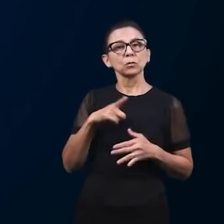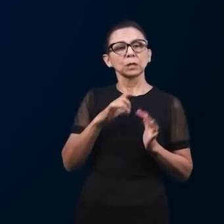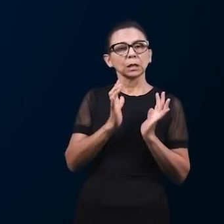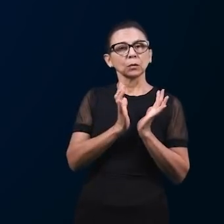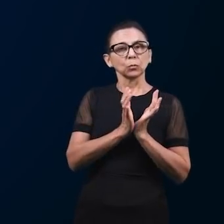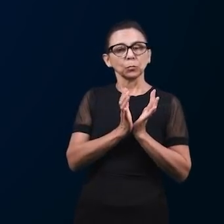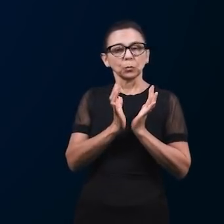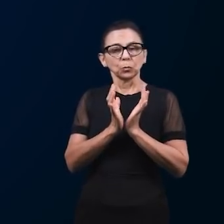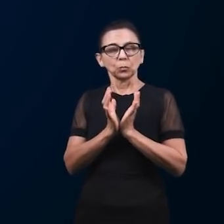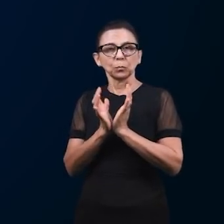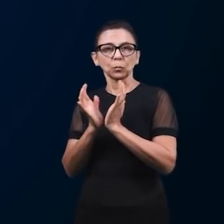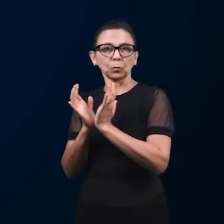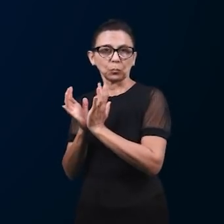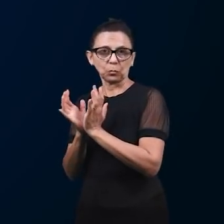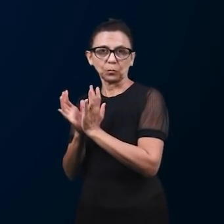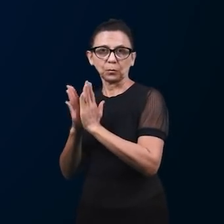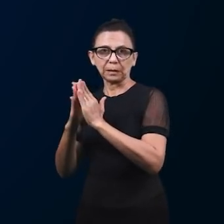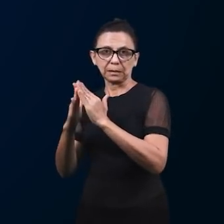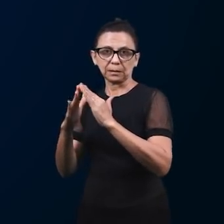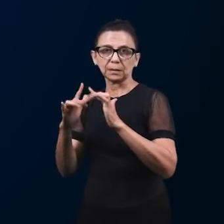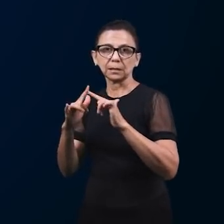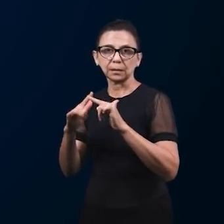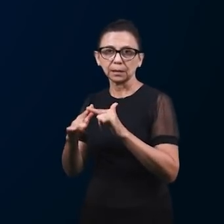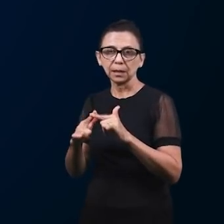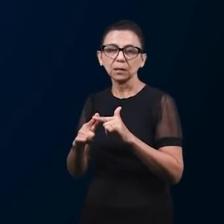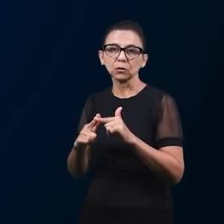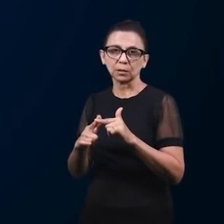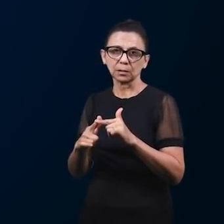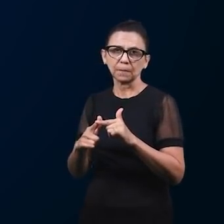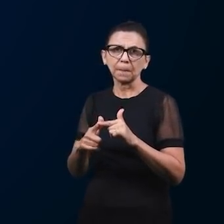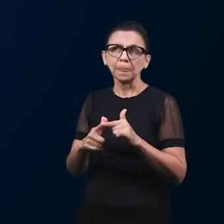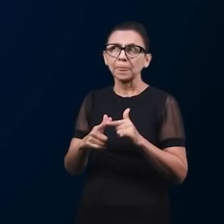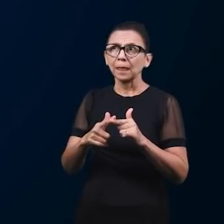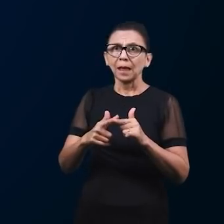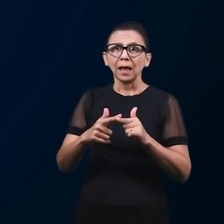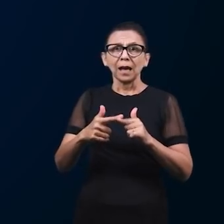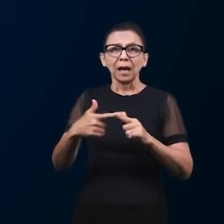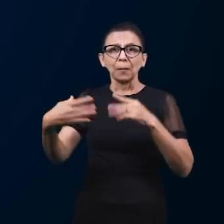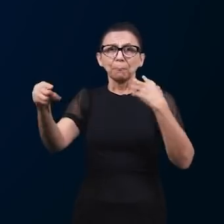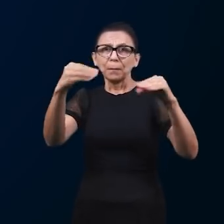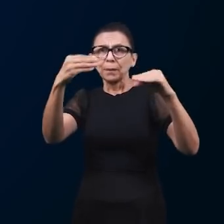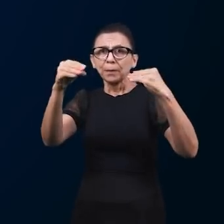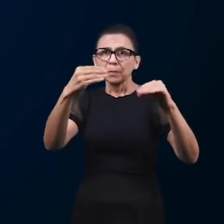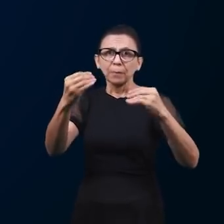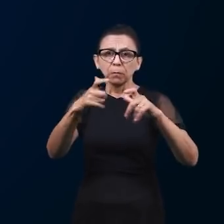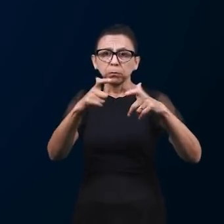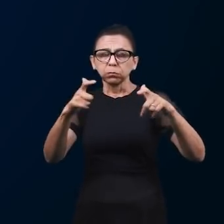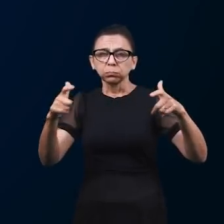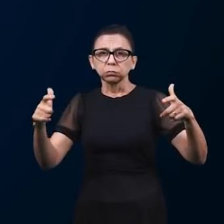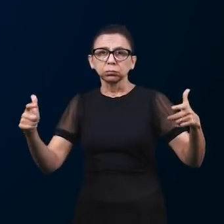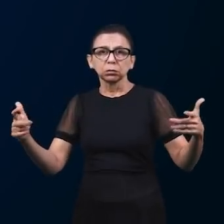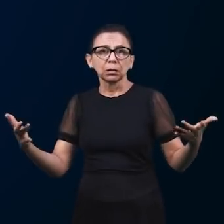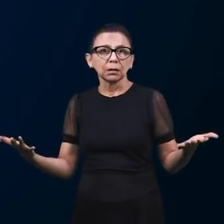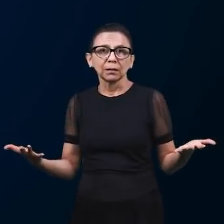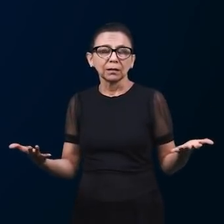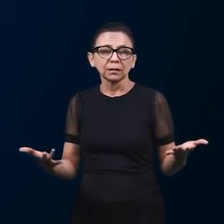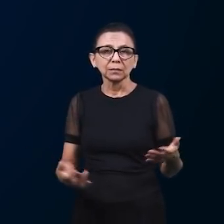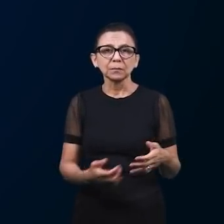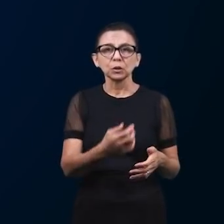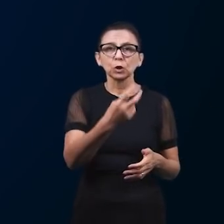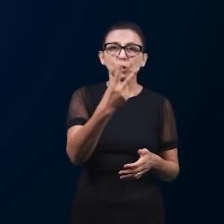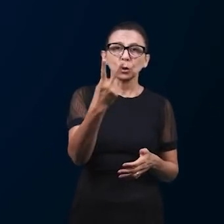temos grupos, igrejas com grupos, em que as contribuições são tão volumosas que nós temos que mandar